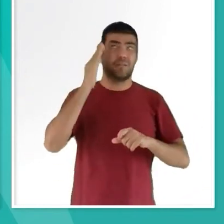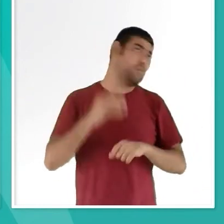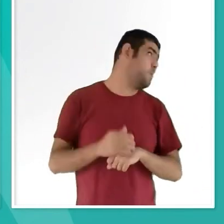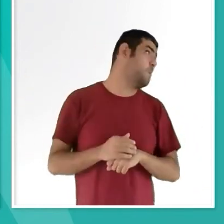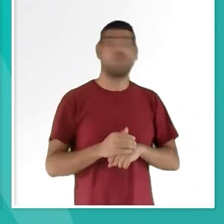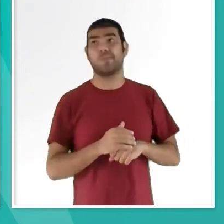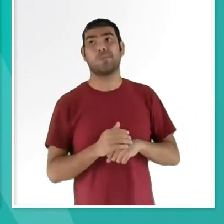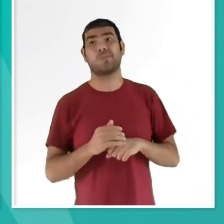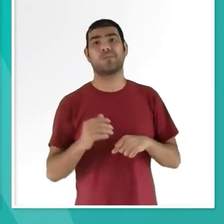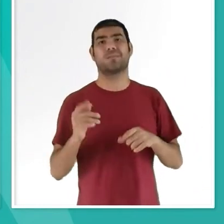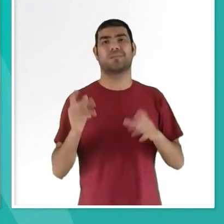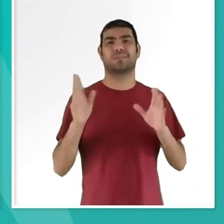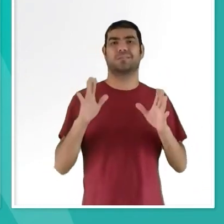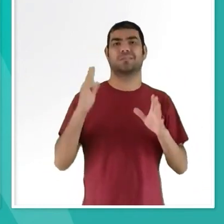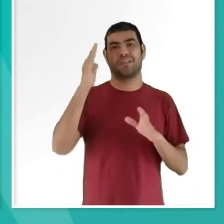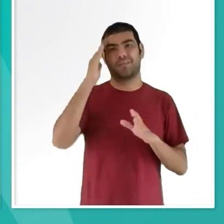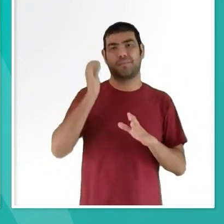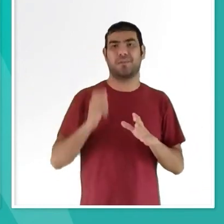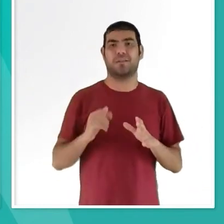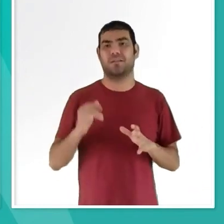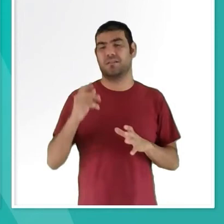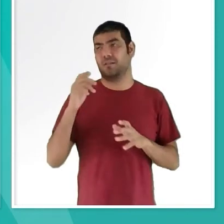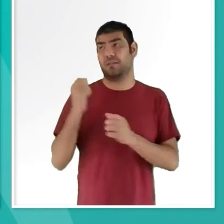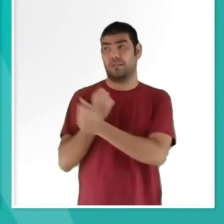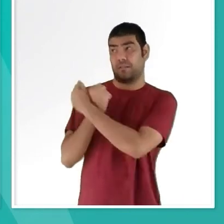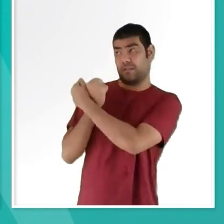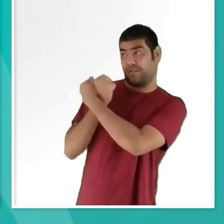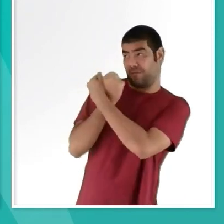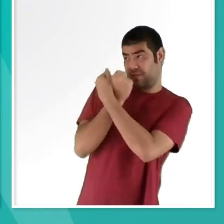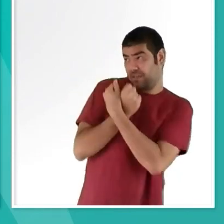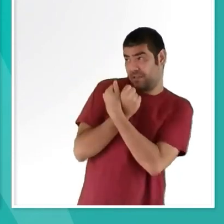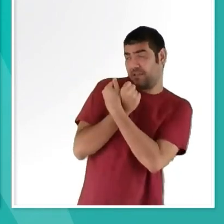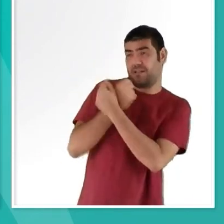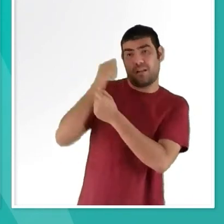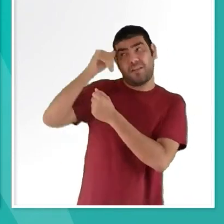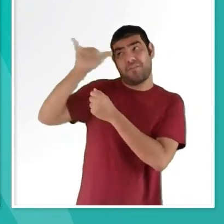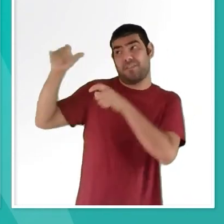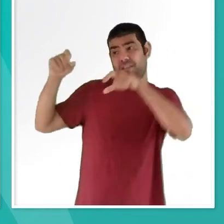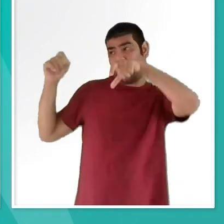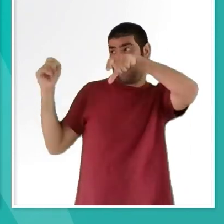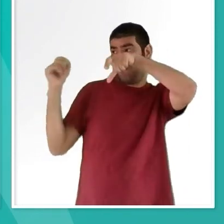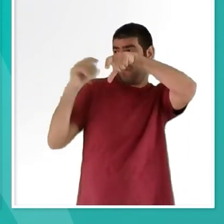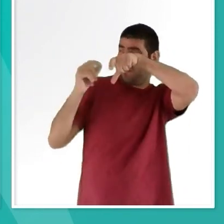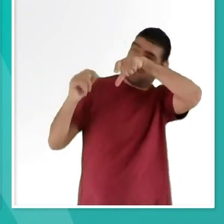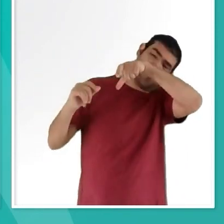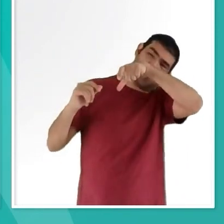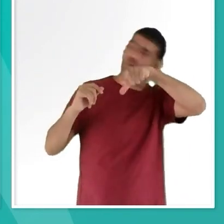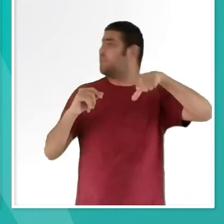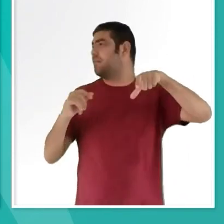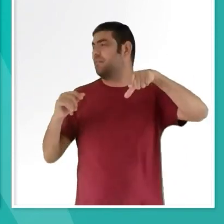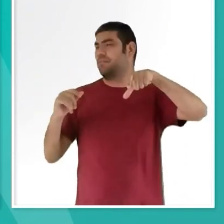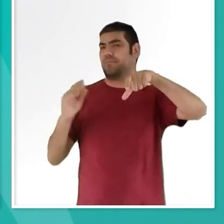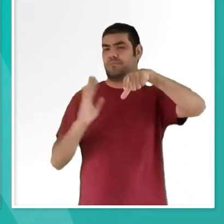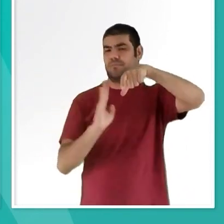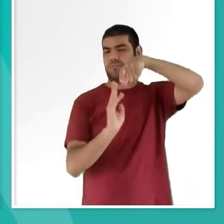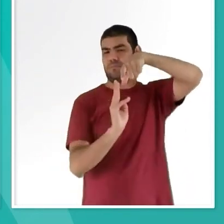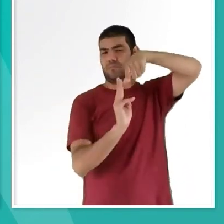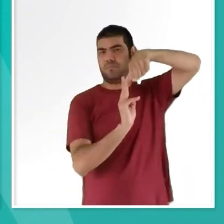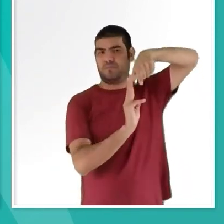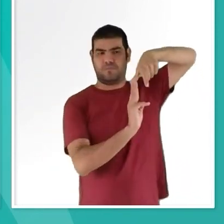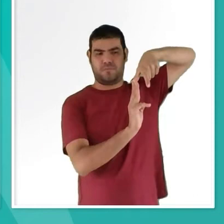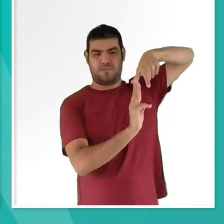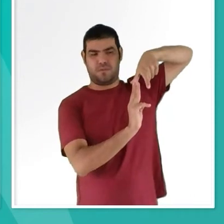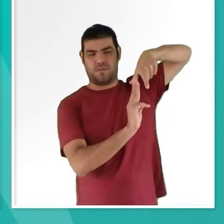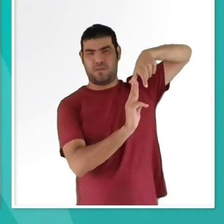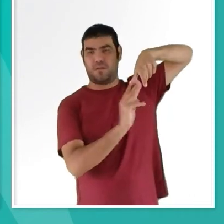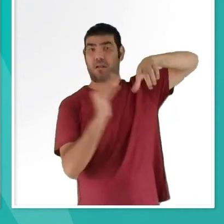para, no caso de quem está defendendo, né? Para evitar que a bola, no caso de uma barreira, está fazendo barreira aqui, cobrança de falta,